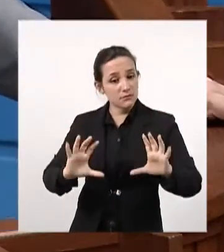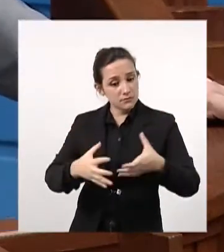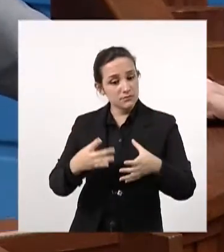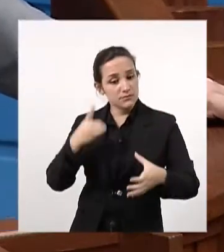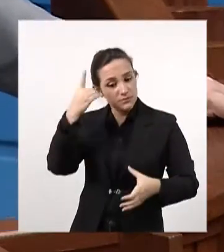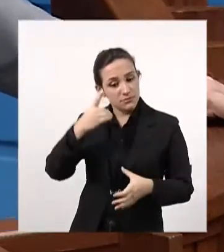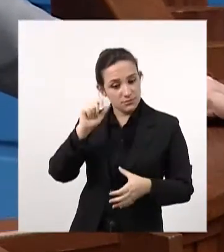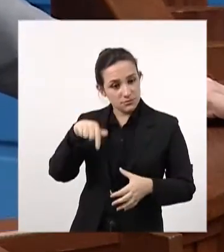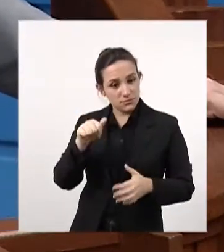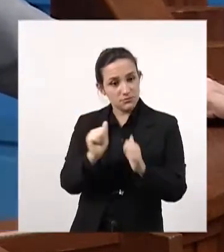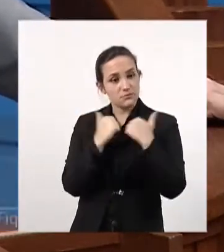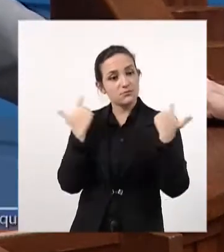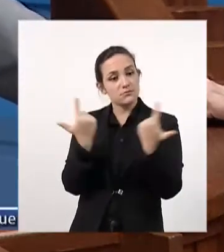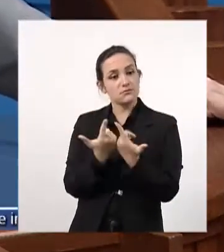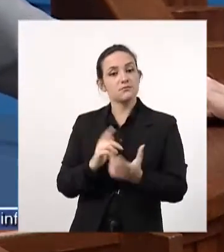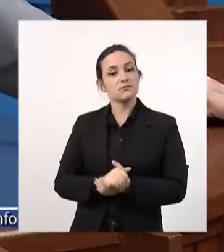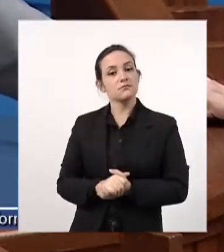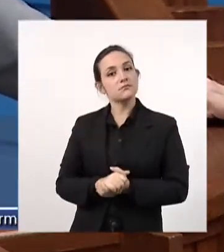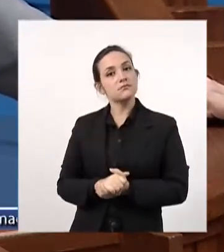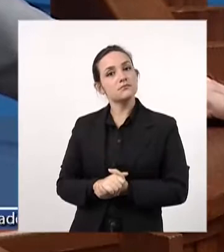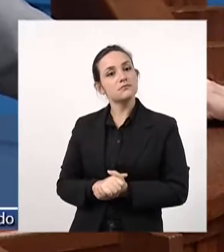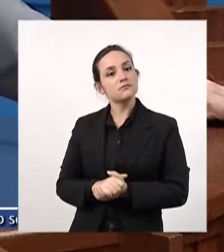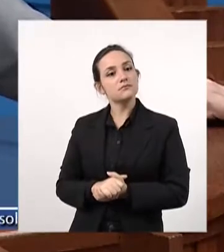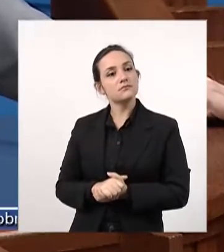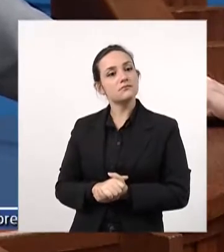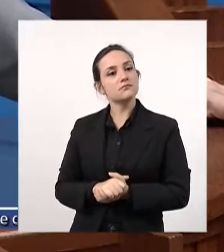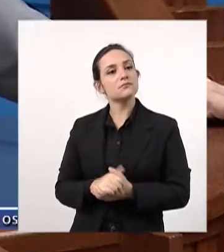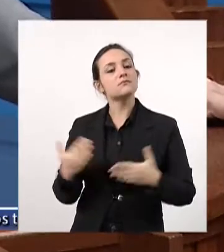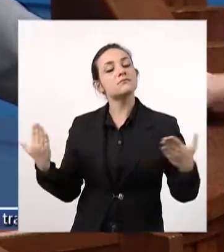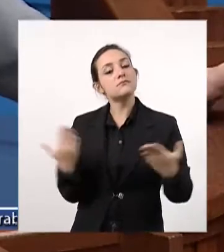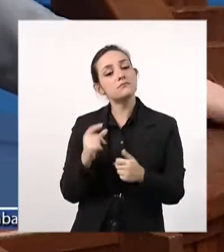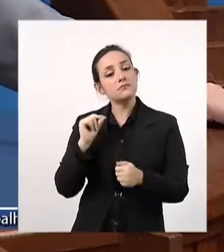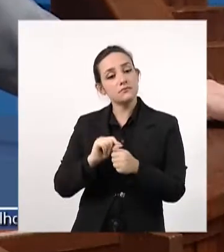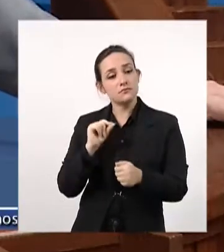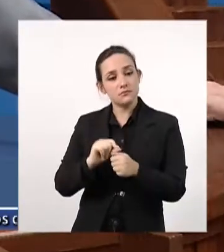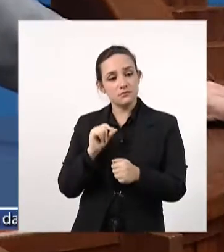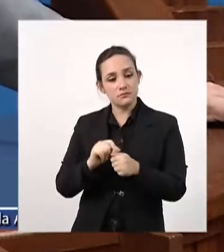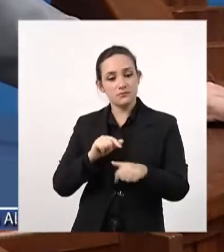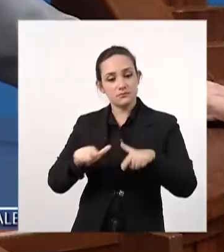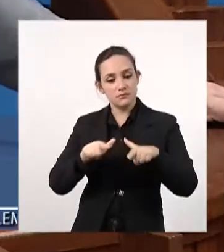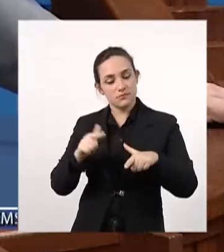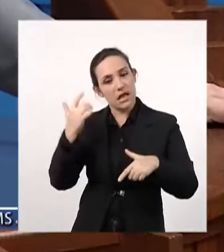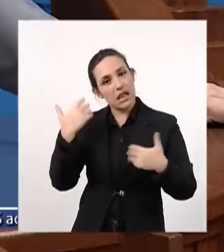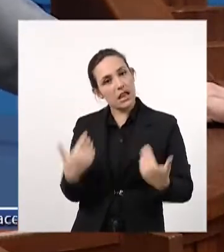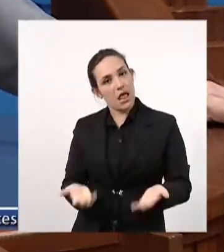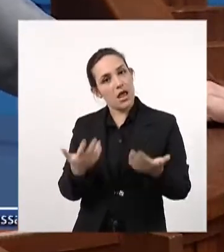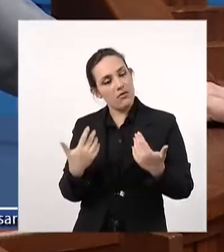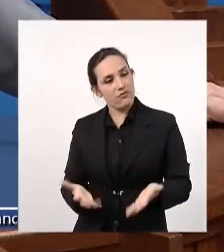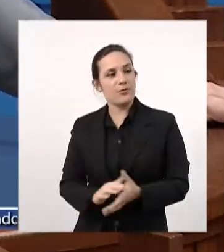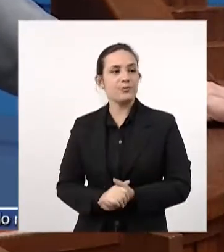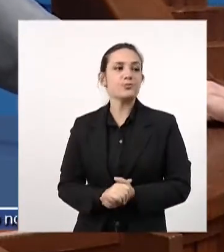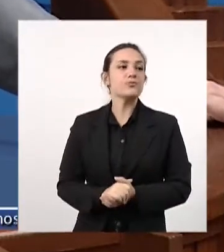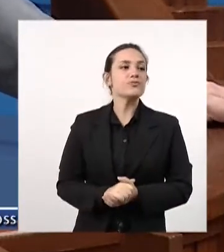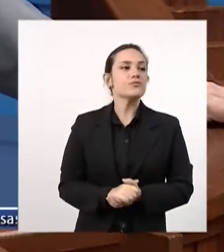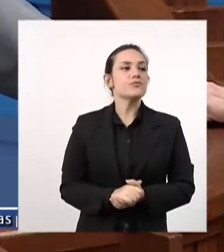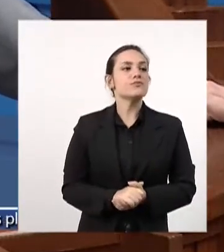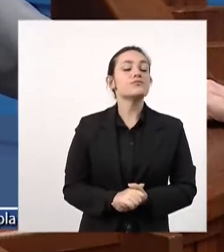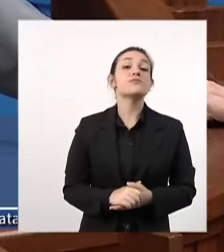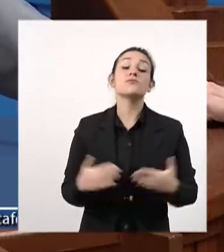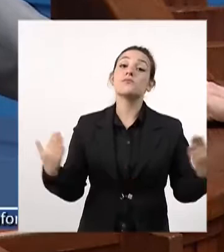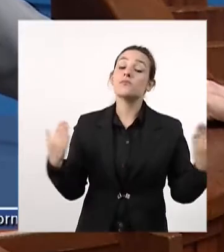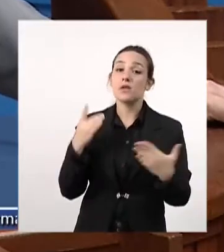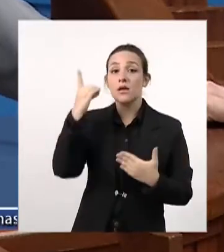casa transformaram essa tarefa mais leve. E eu quero aqui, deputado Gerson Claro, desejar